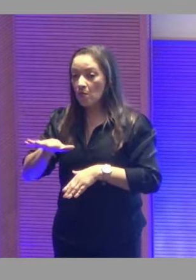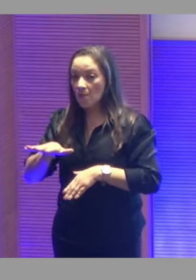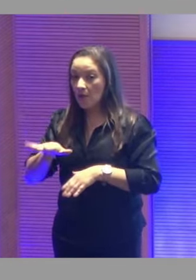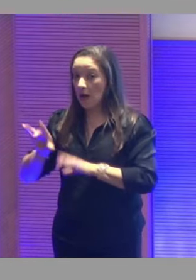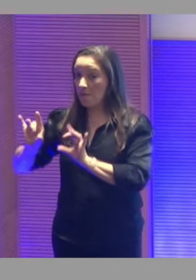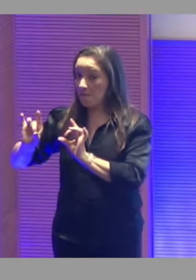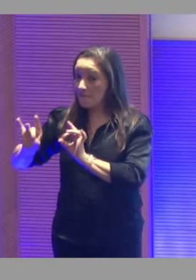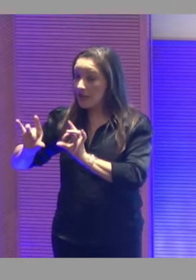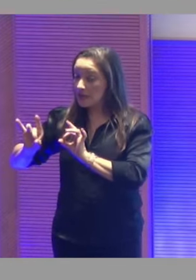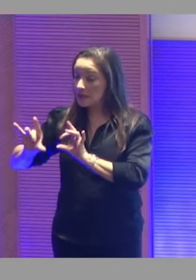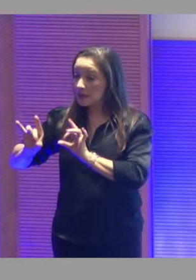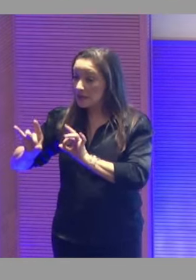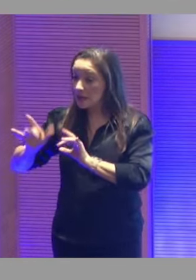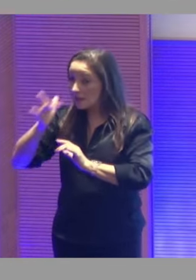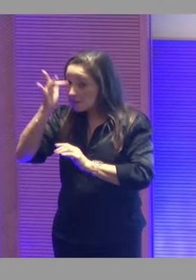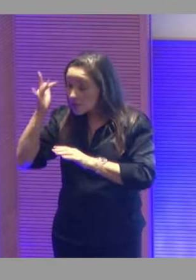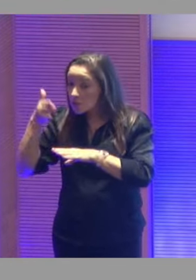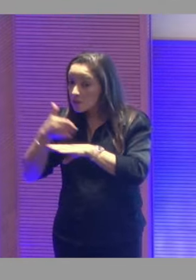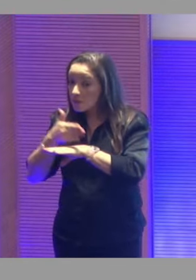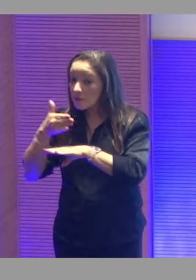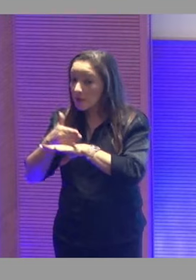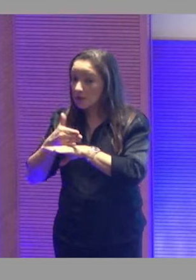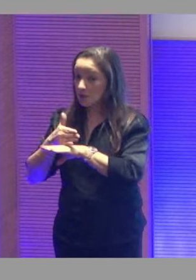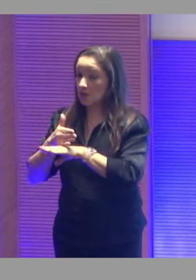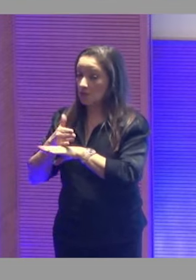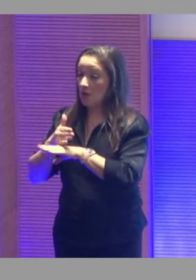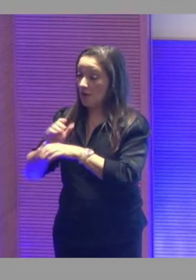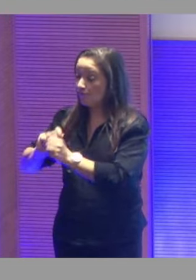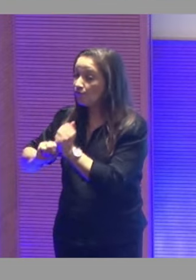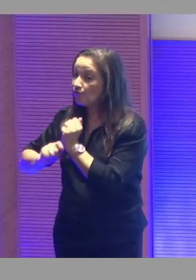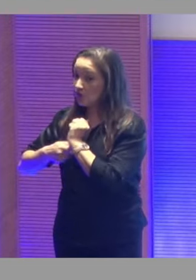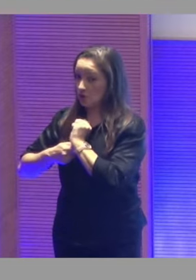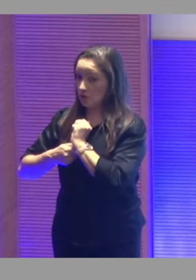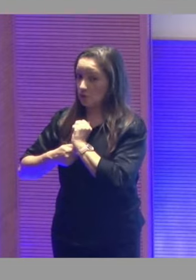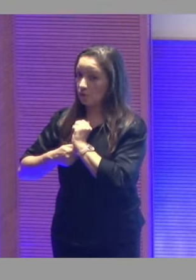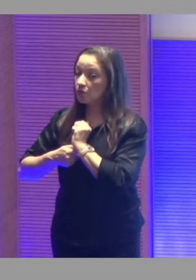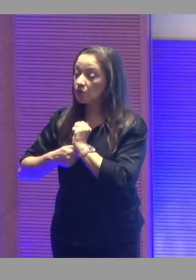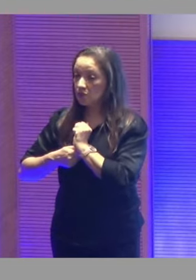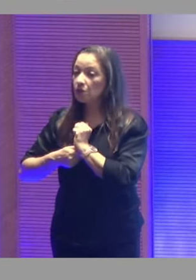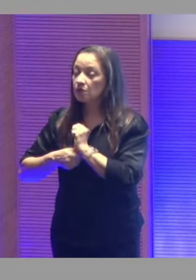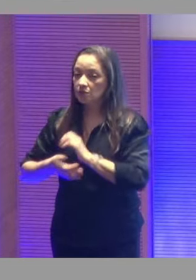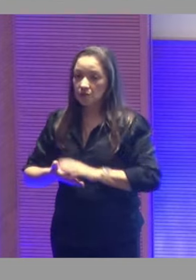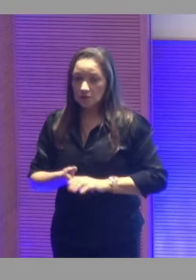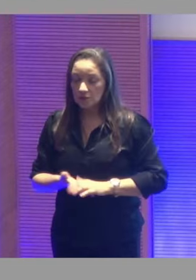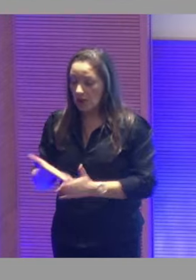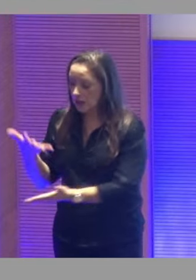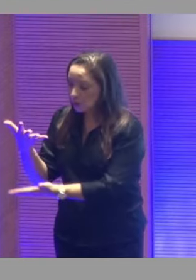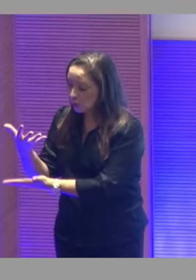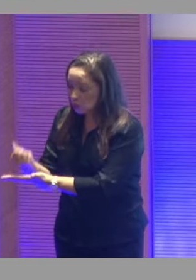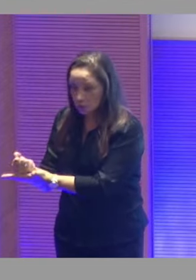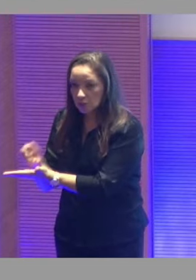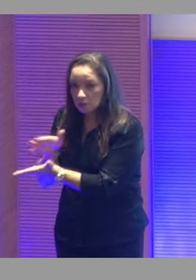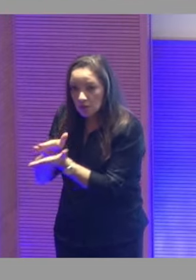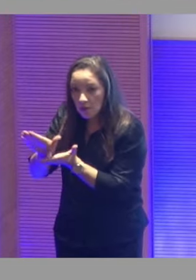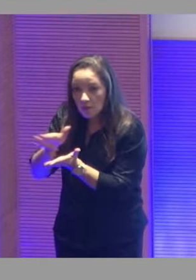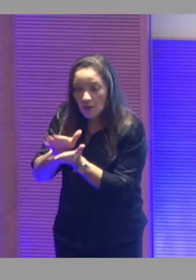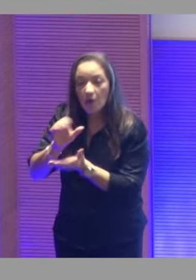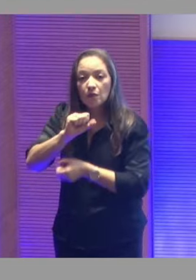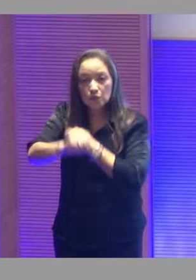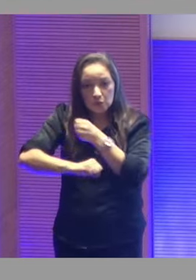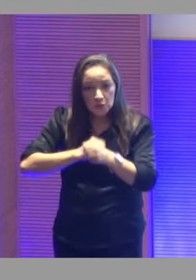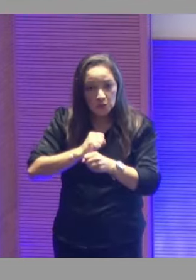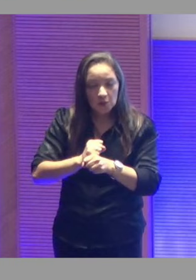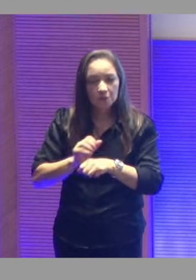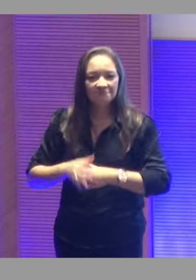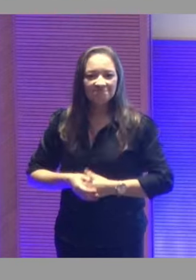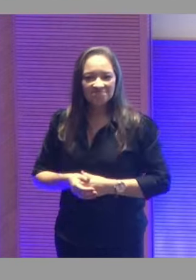para os membros que fazem Por meio dessa área restrita então a submissão dos dados de emissão a cada ano e